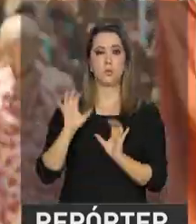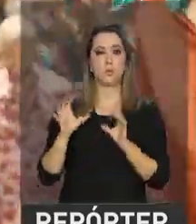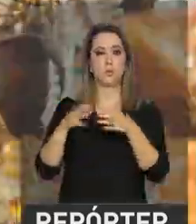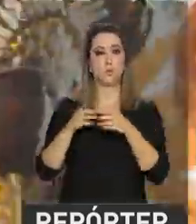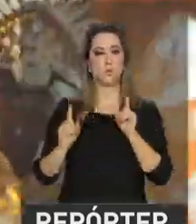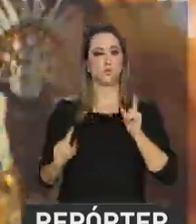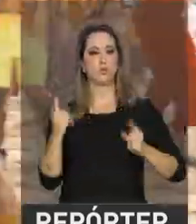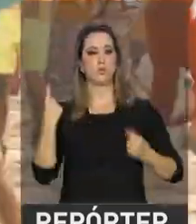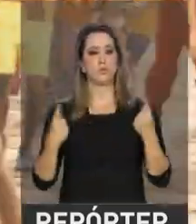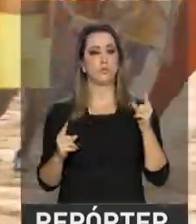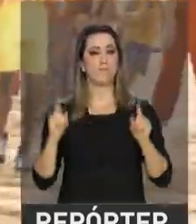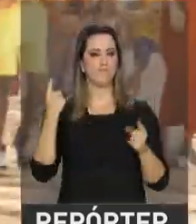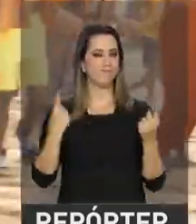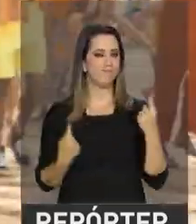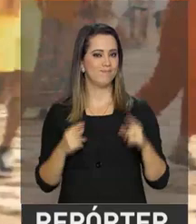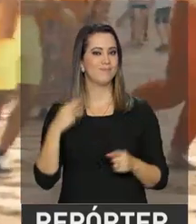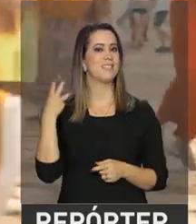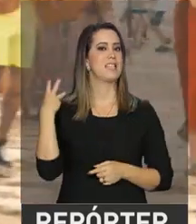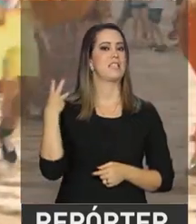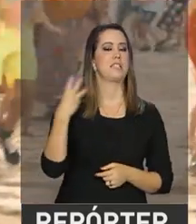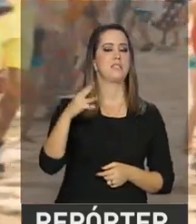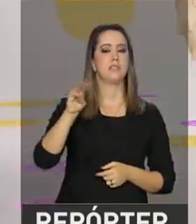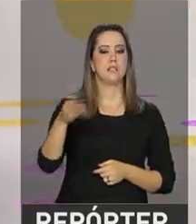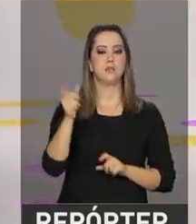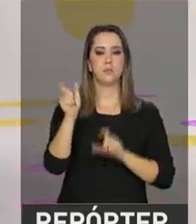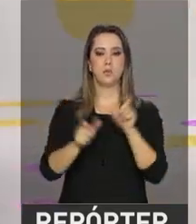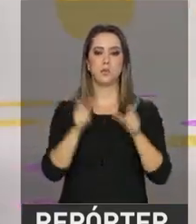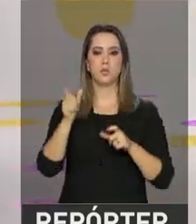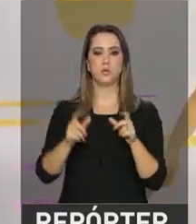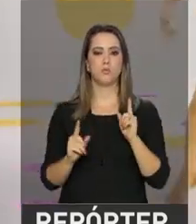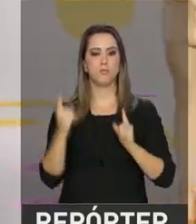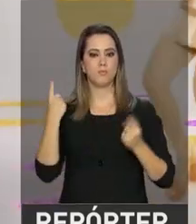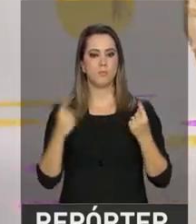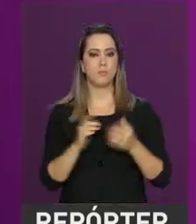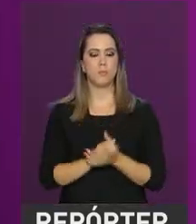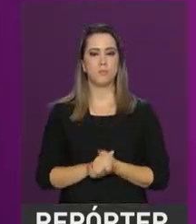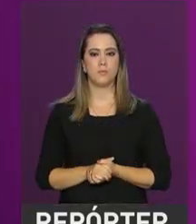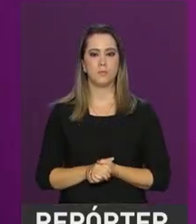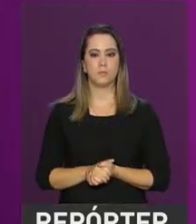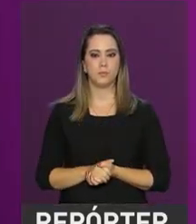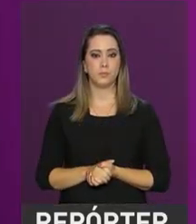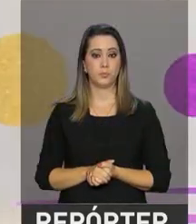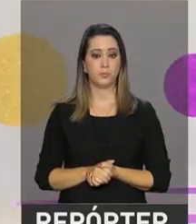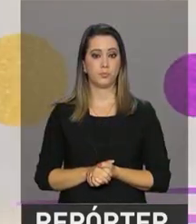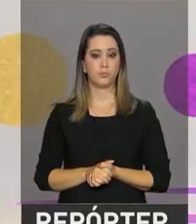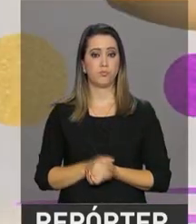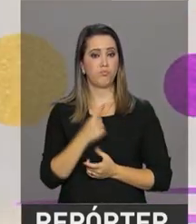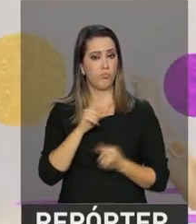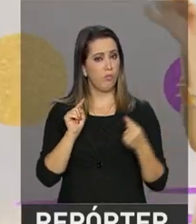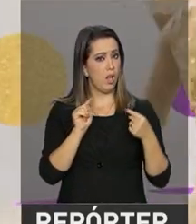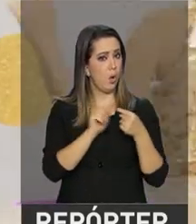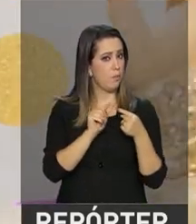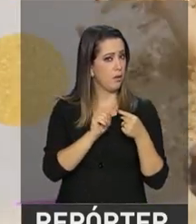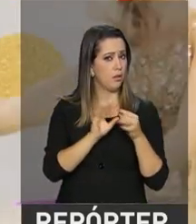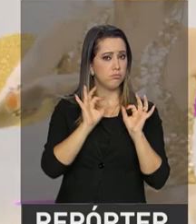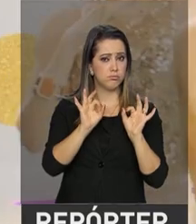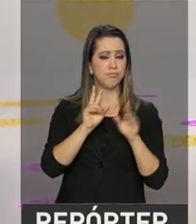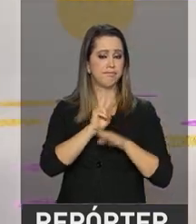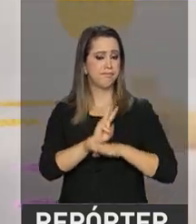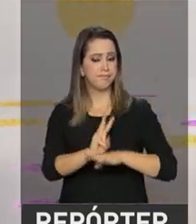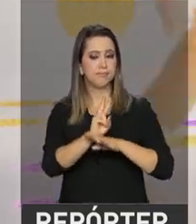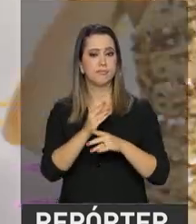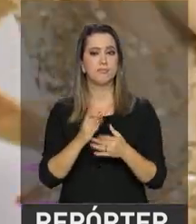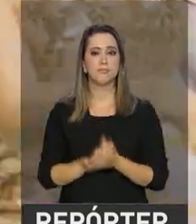maiores festas do país, com 3 milhões de foliões. Tá combinado, tá protegido, tá